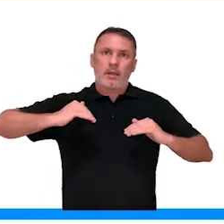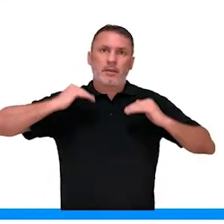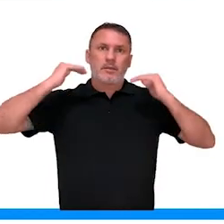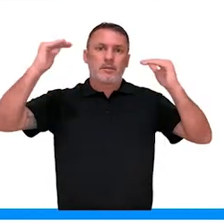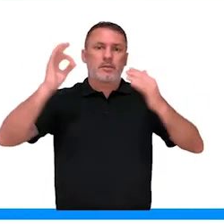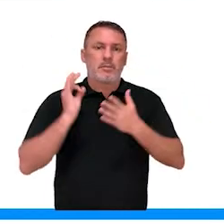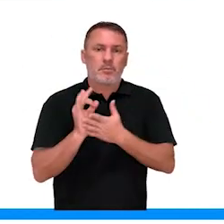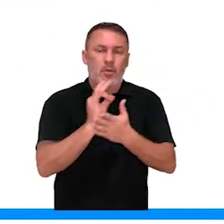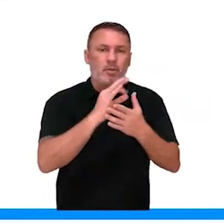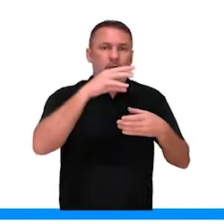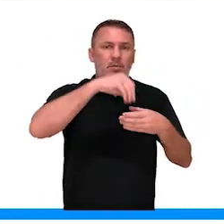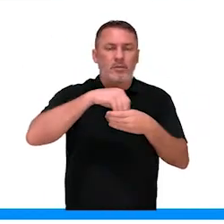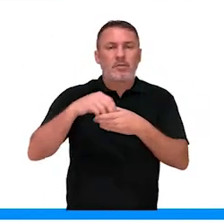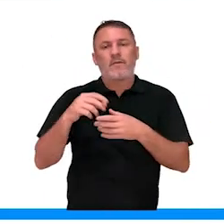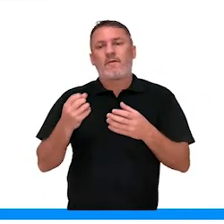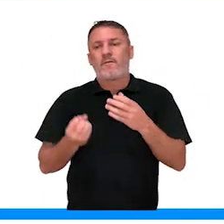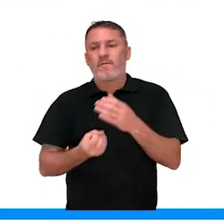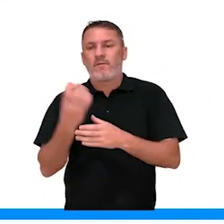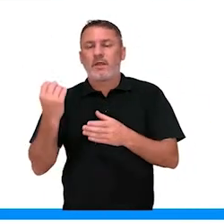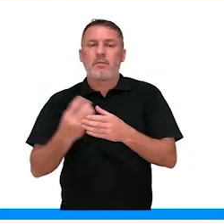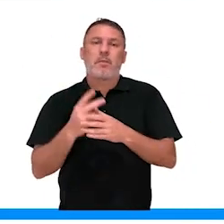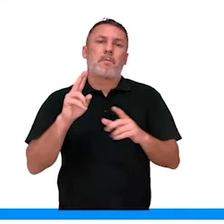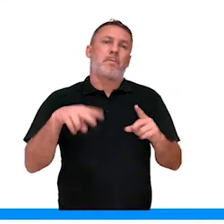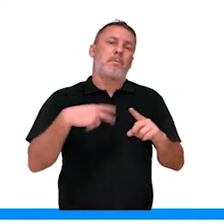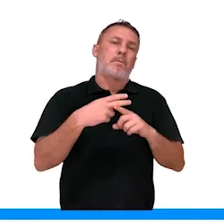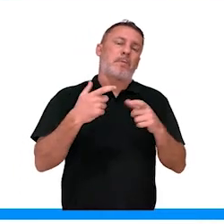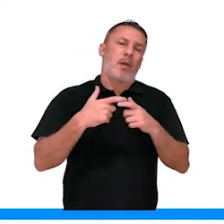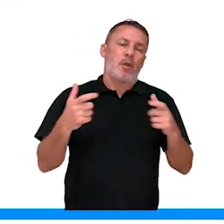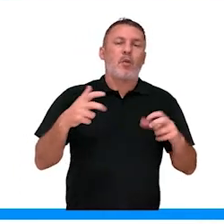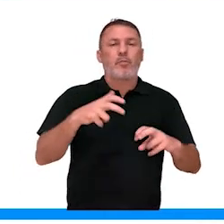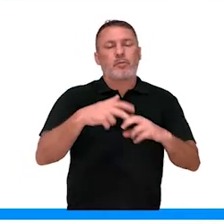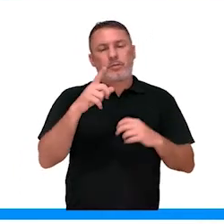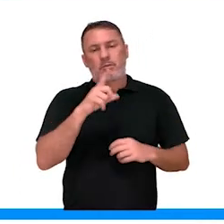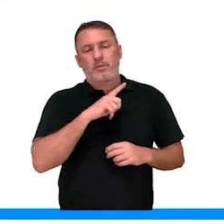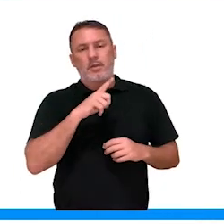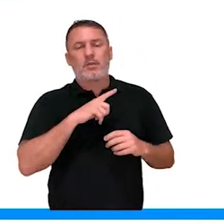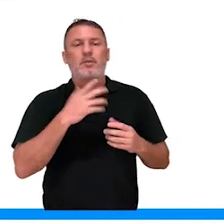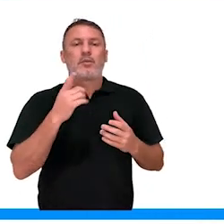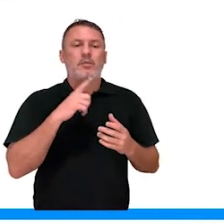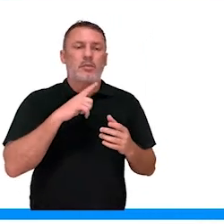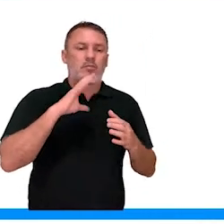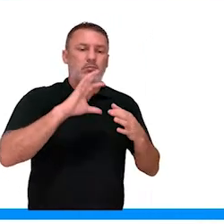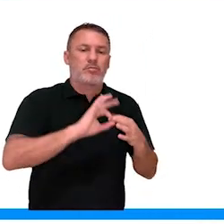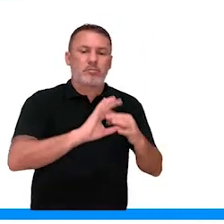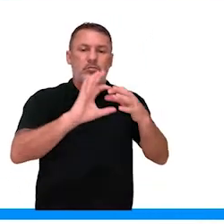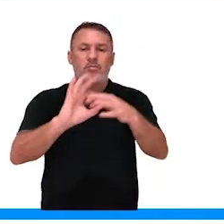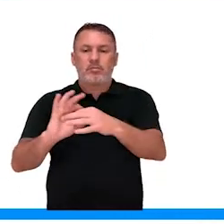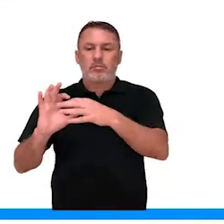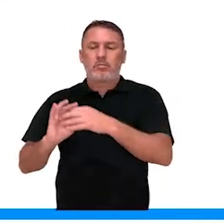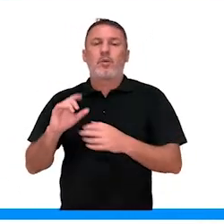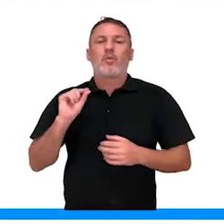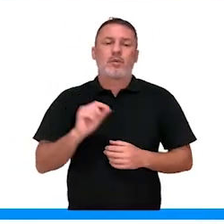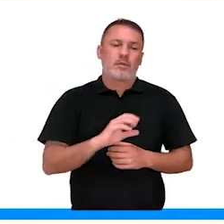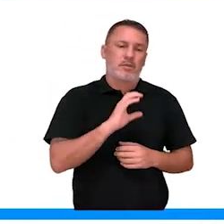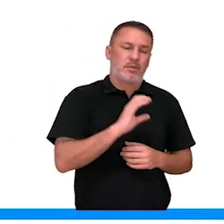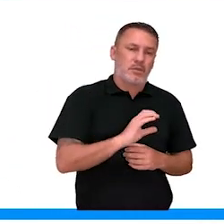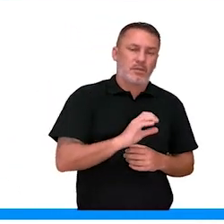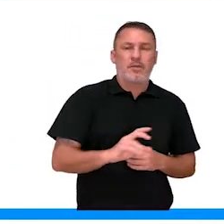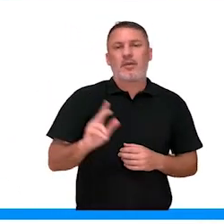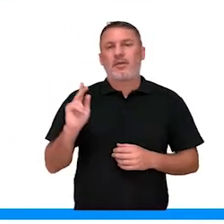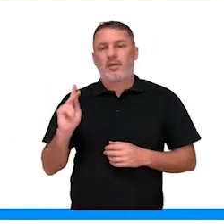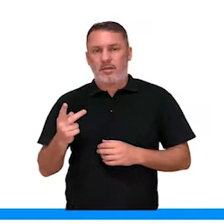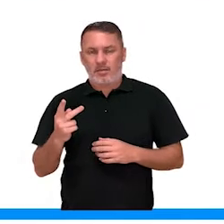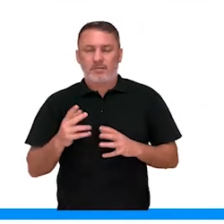dessas moléculas formando constituintes maiores, onde vai predominar as ligações aí entre o carbono